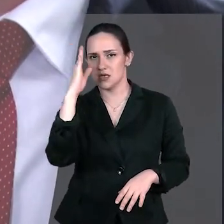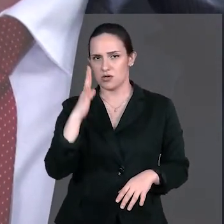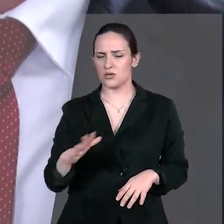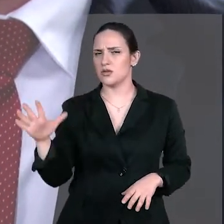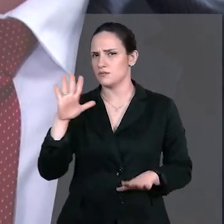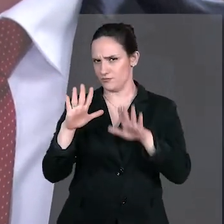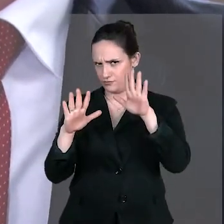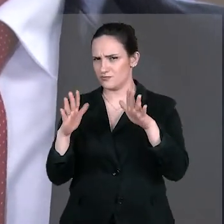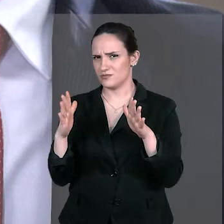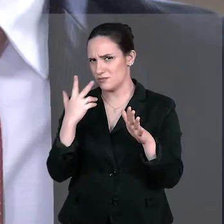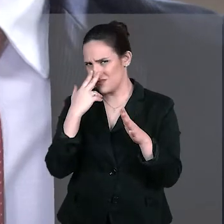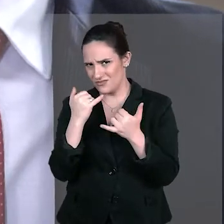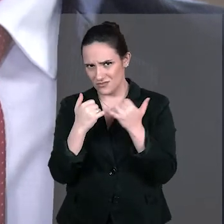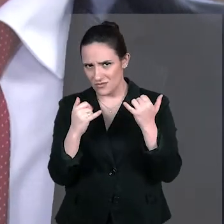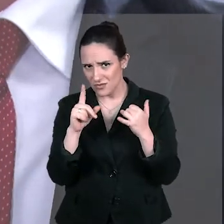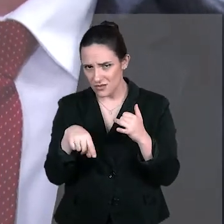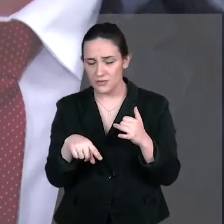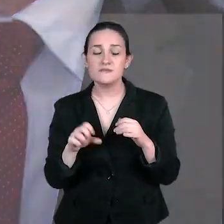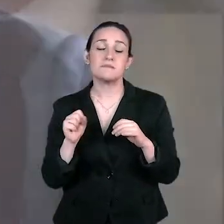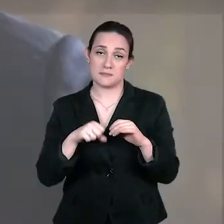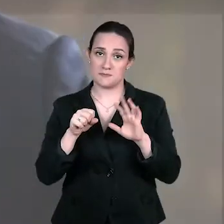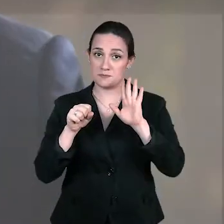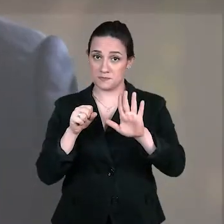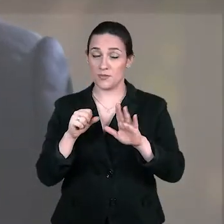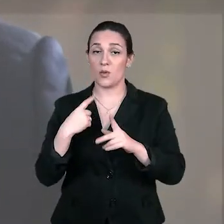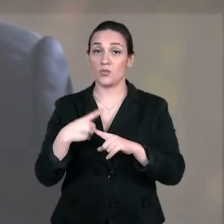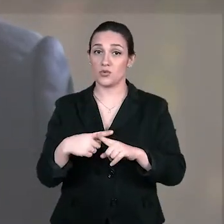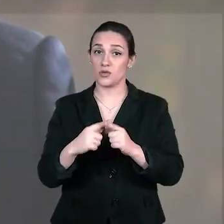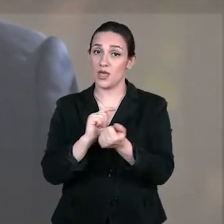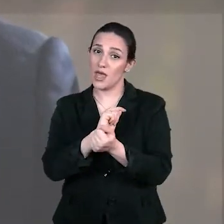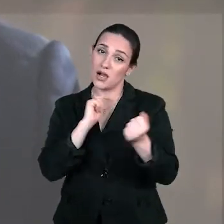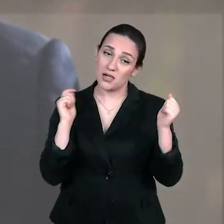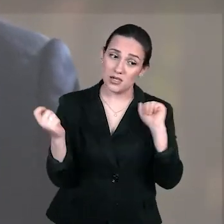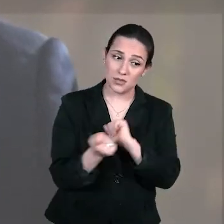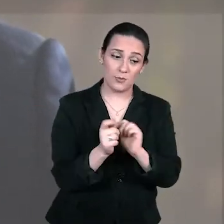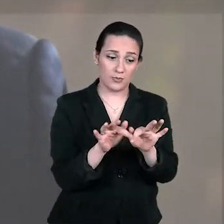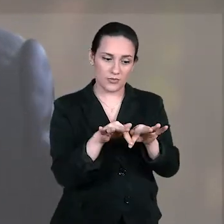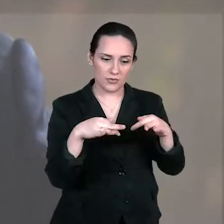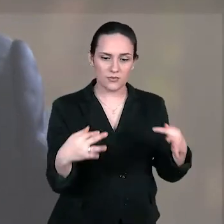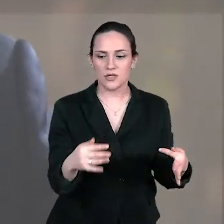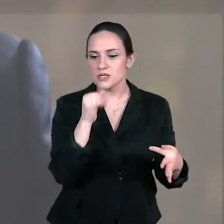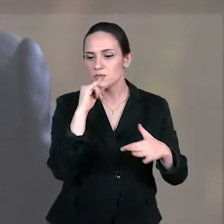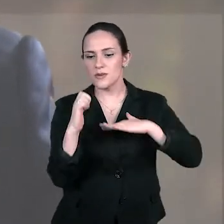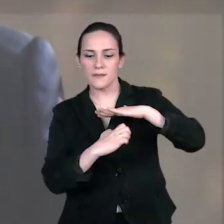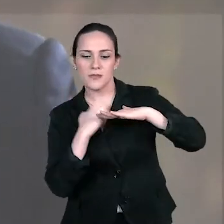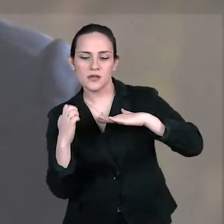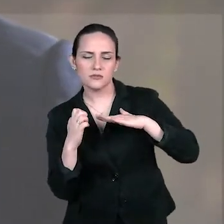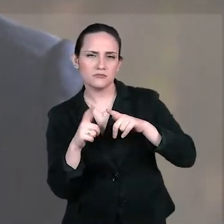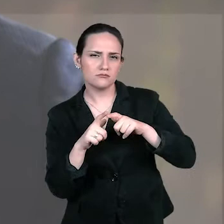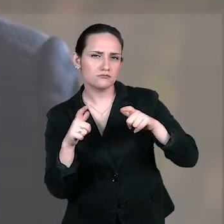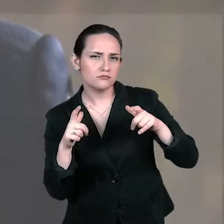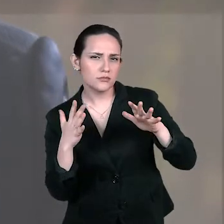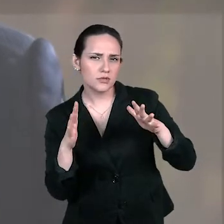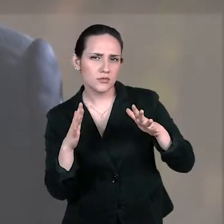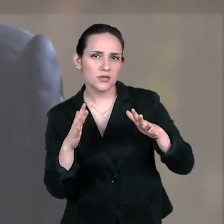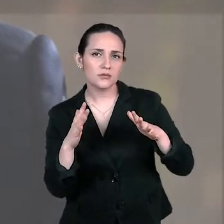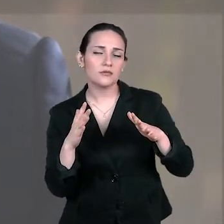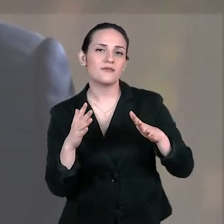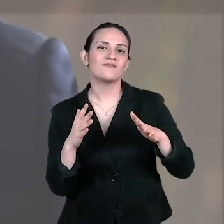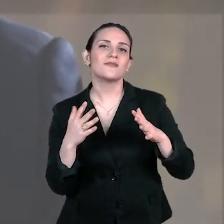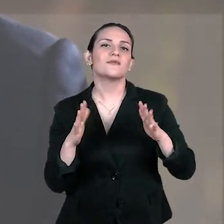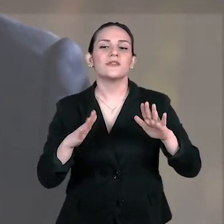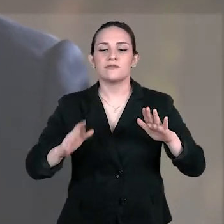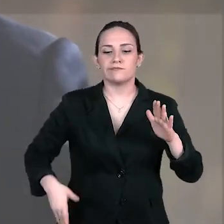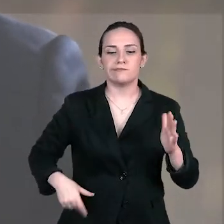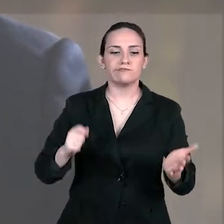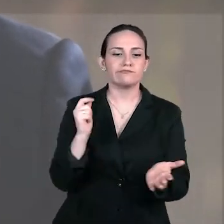Simples? Olha, como eu te disse, essa simplificação vai trazer com que empresas que hoje, empresas de médio e grande porte, gastem muito com